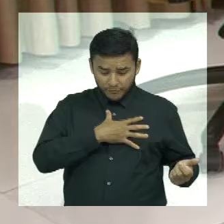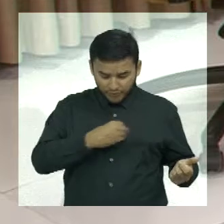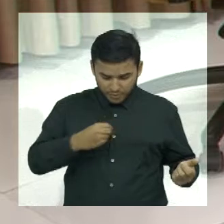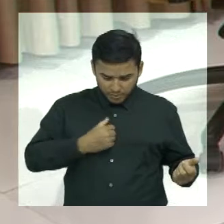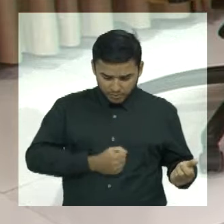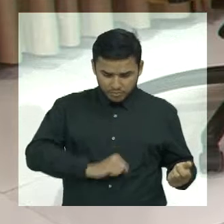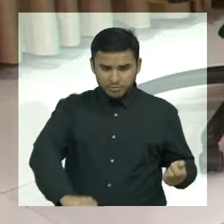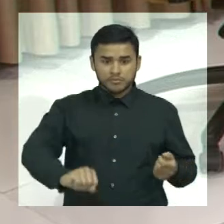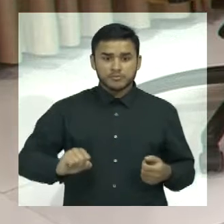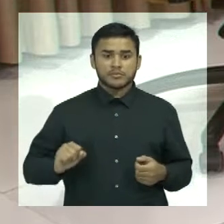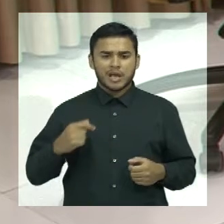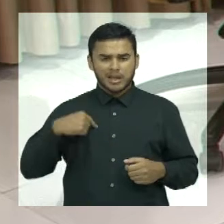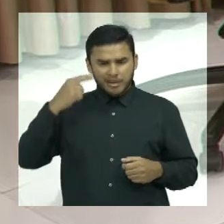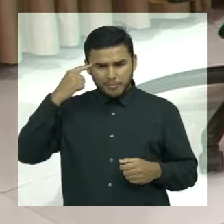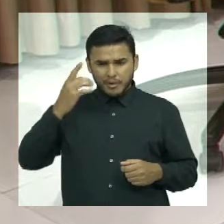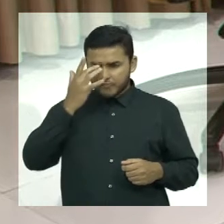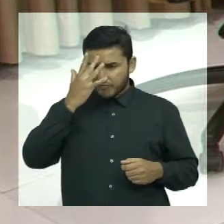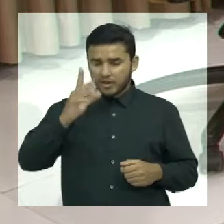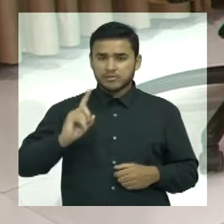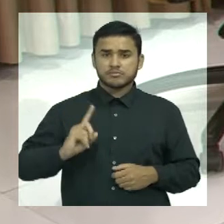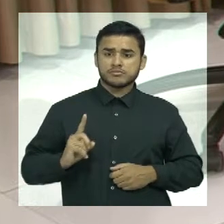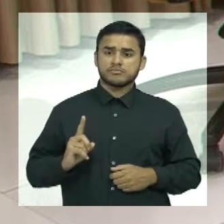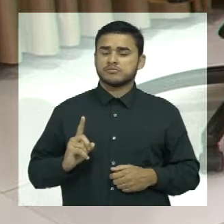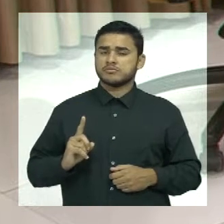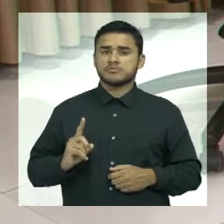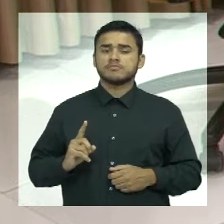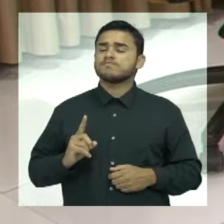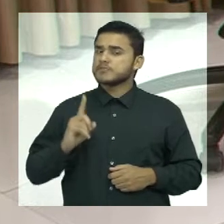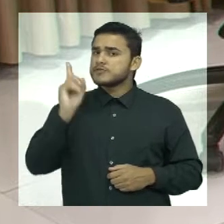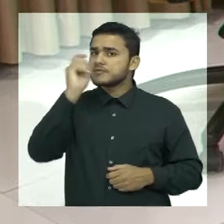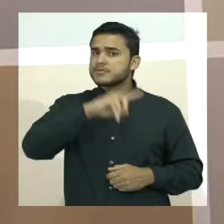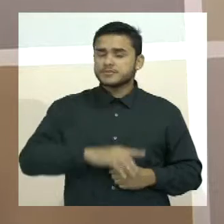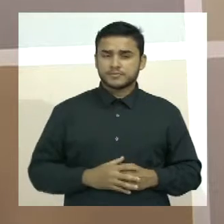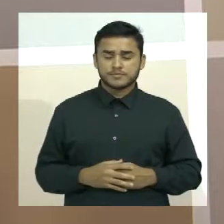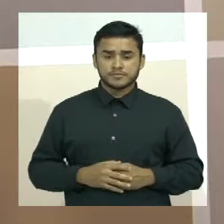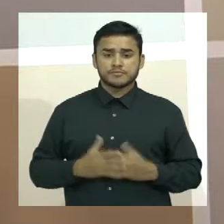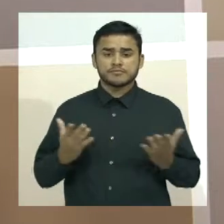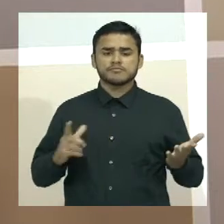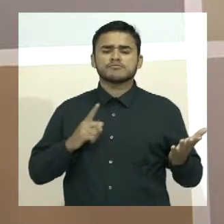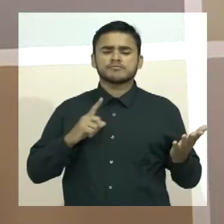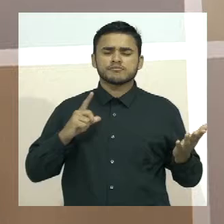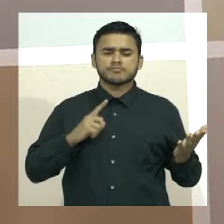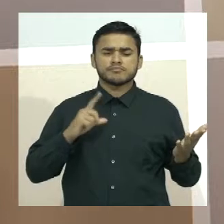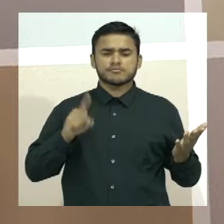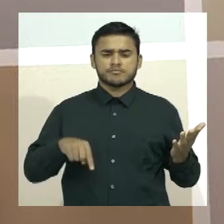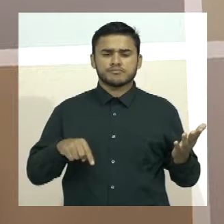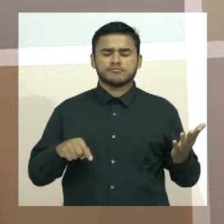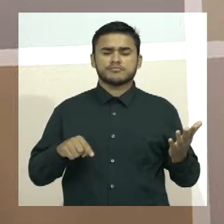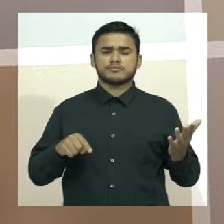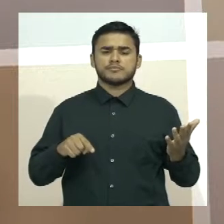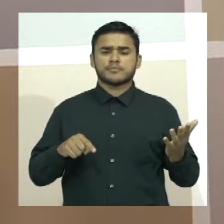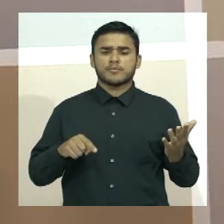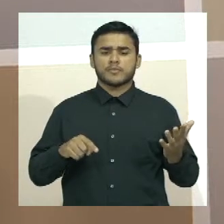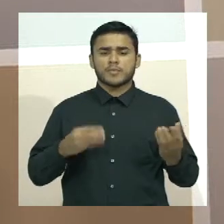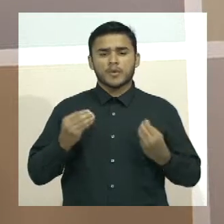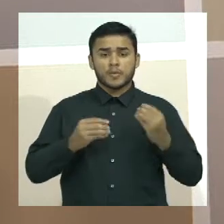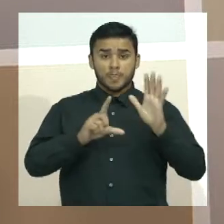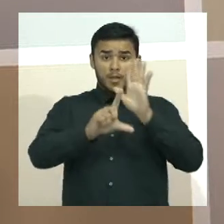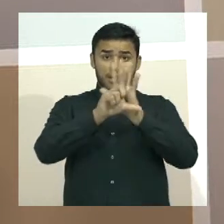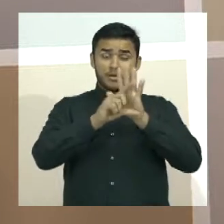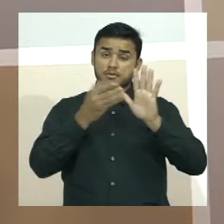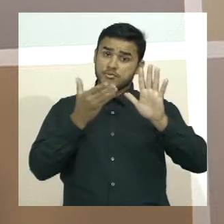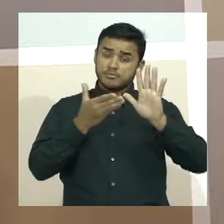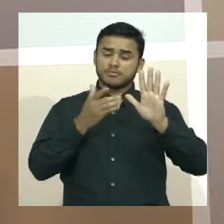filho não é algo simples, muito pelo contrário, é algo muito complexo. Nas próprias medidas previstas na